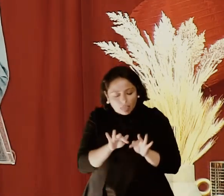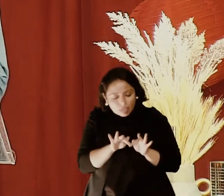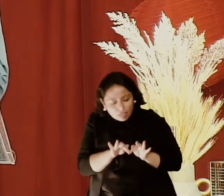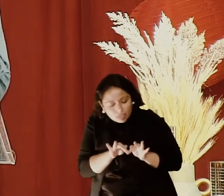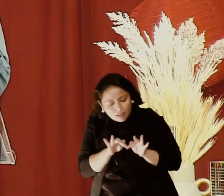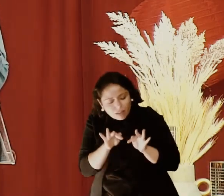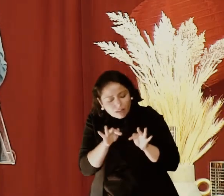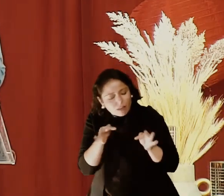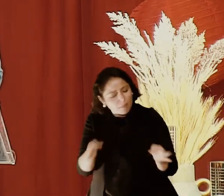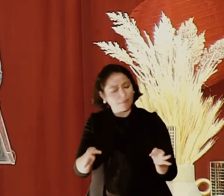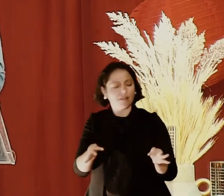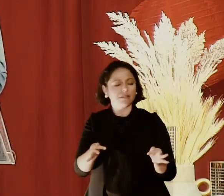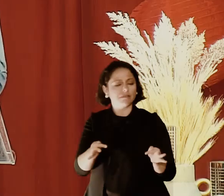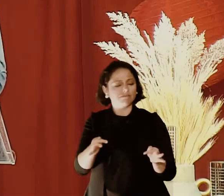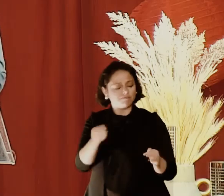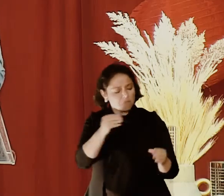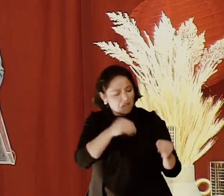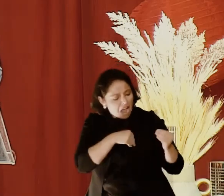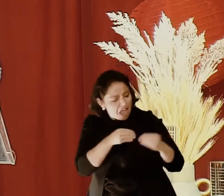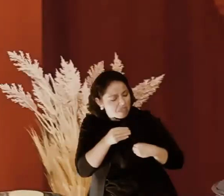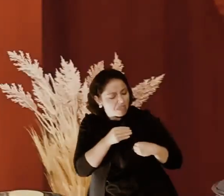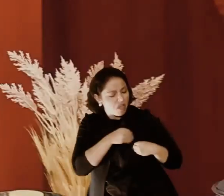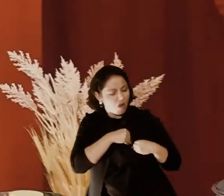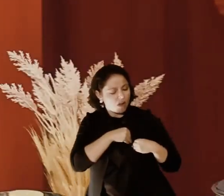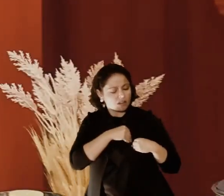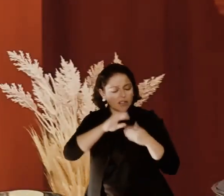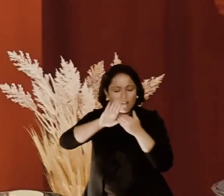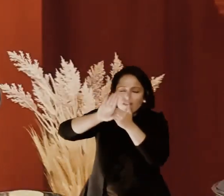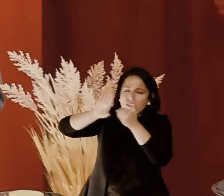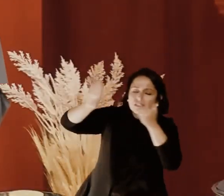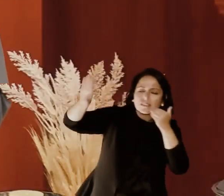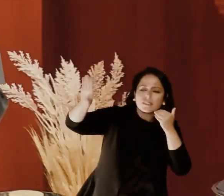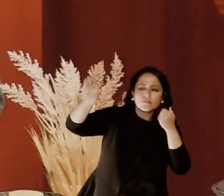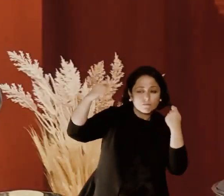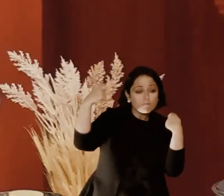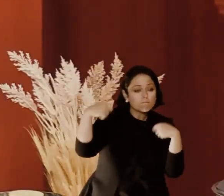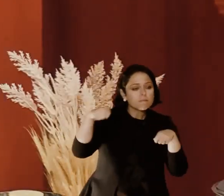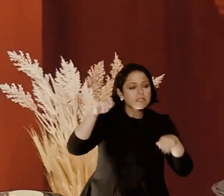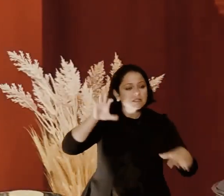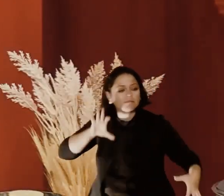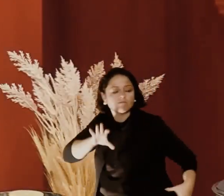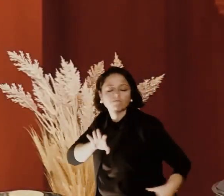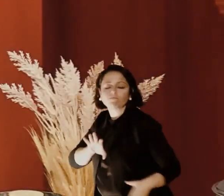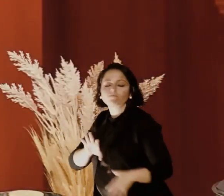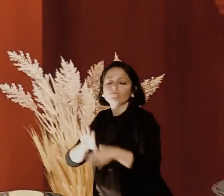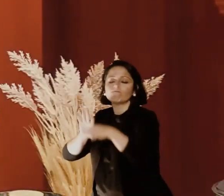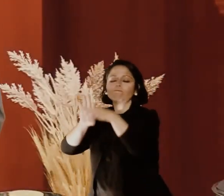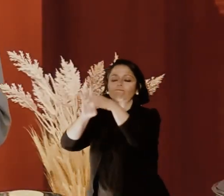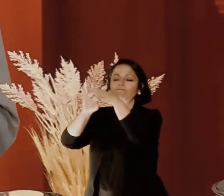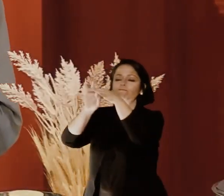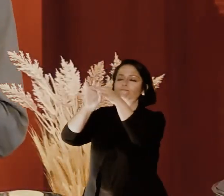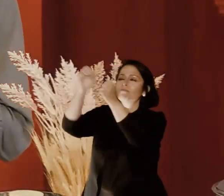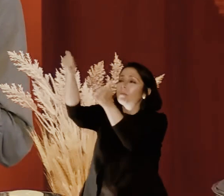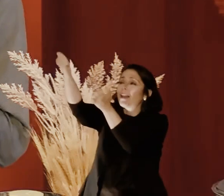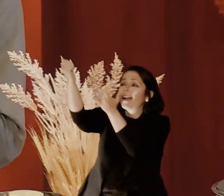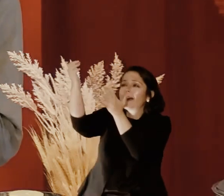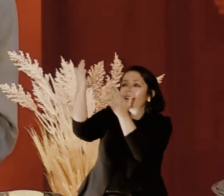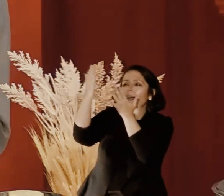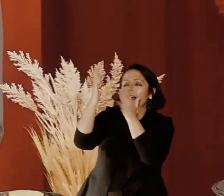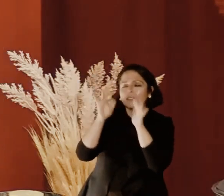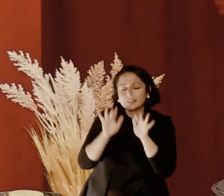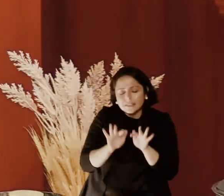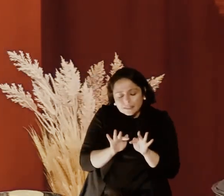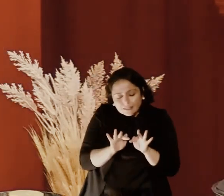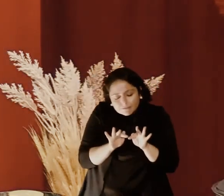humildes, pecadores, distantes e afastados de Deus. Mas pela sua graça, podemos